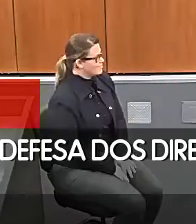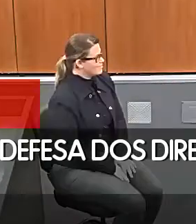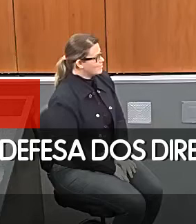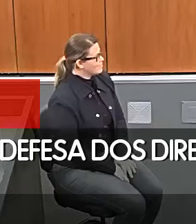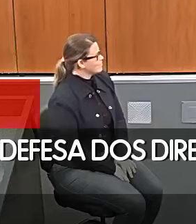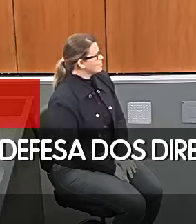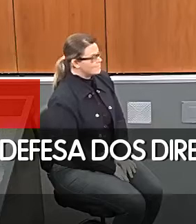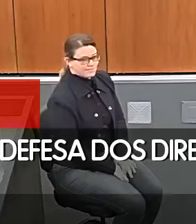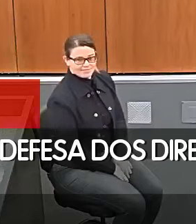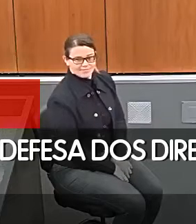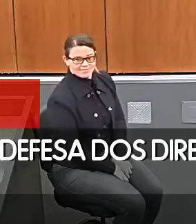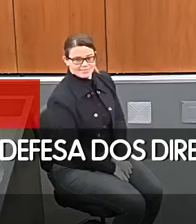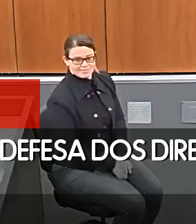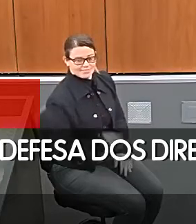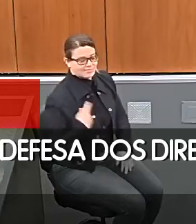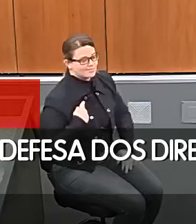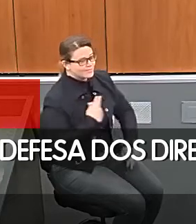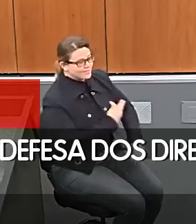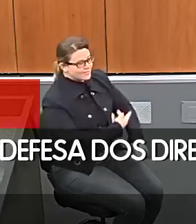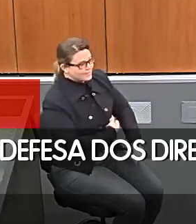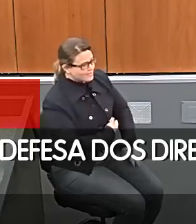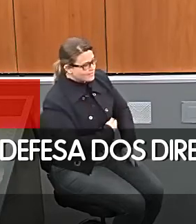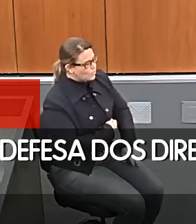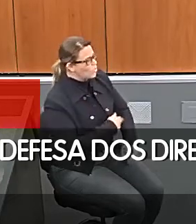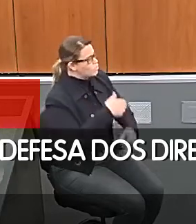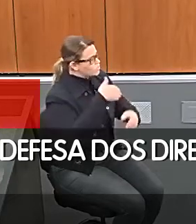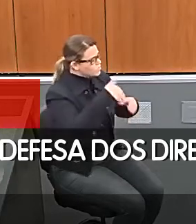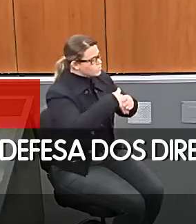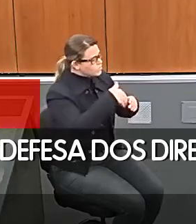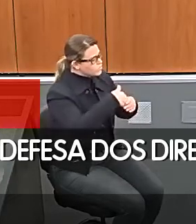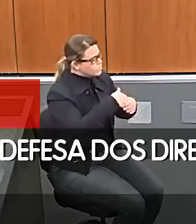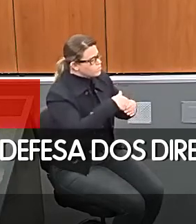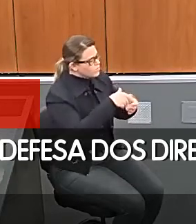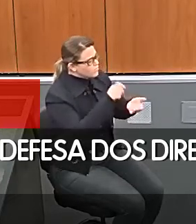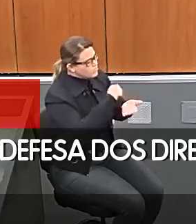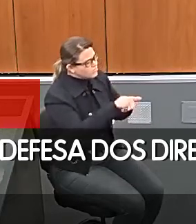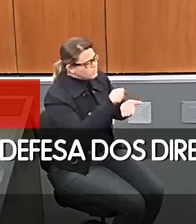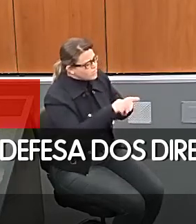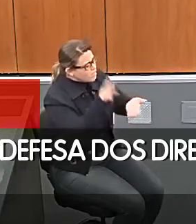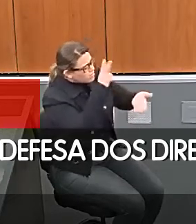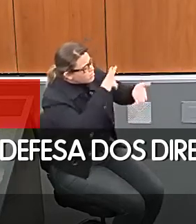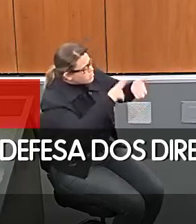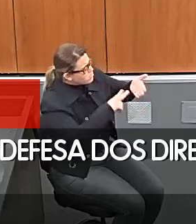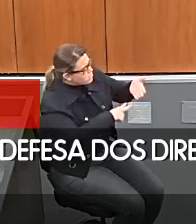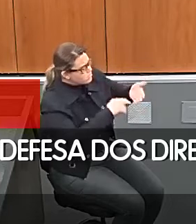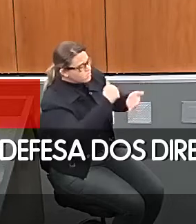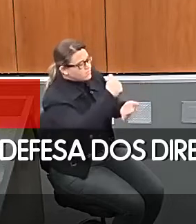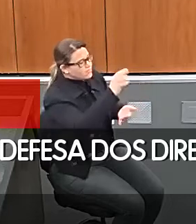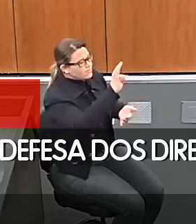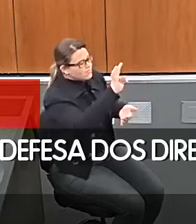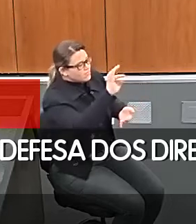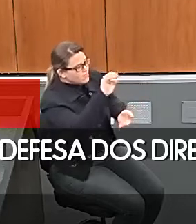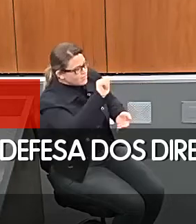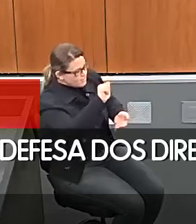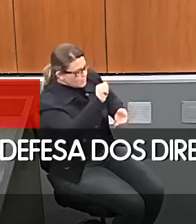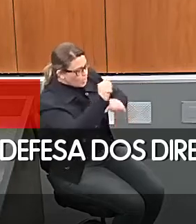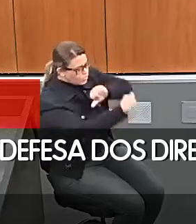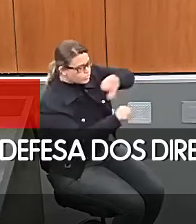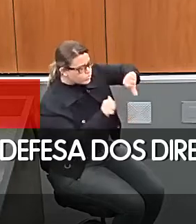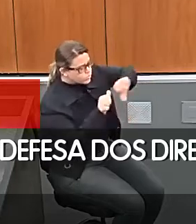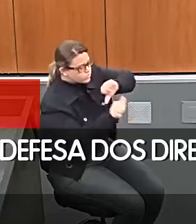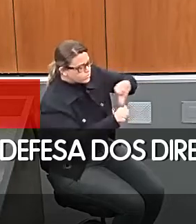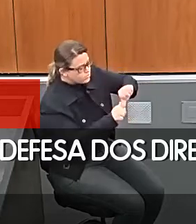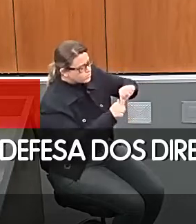O primeiro do artigo 132 do Regimento Interno dispensa a leitura da ata da reunião anterior, considera aprovada e solicita a sua